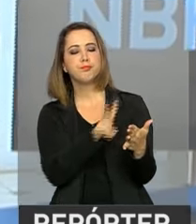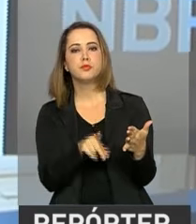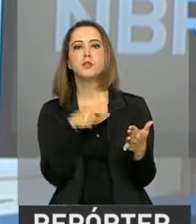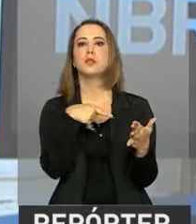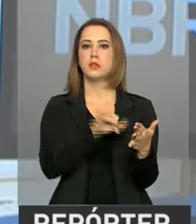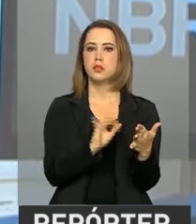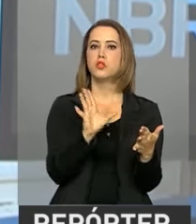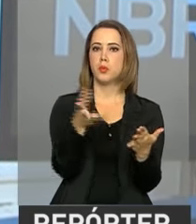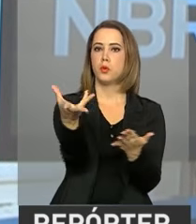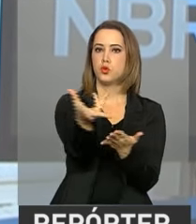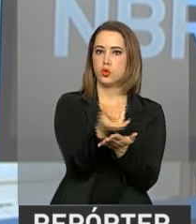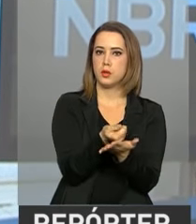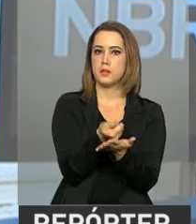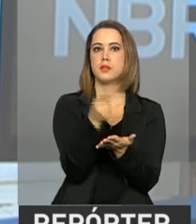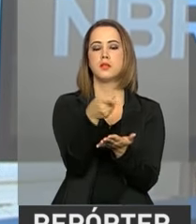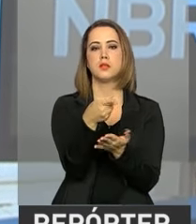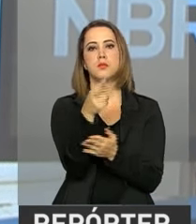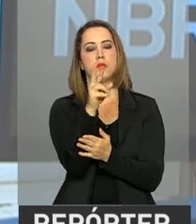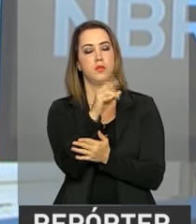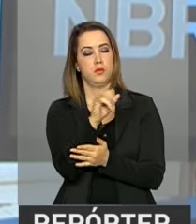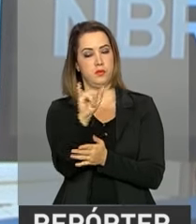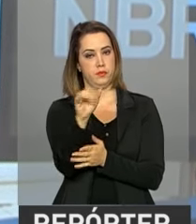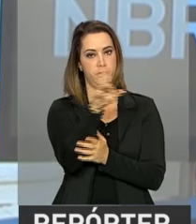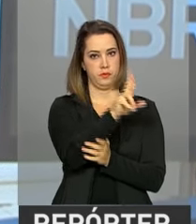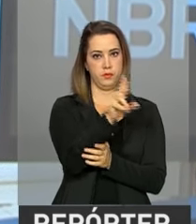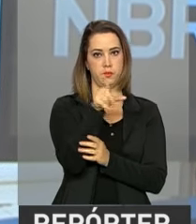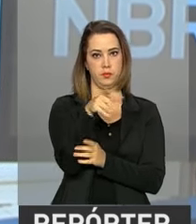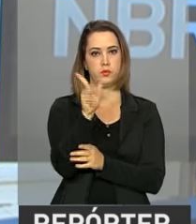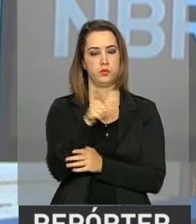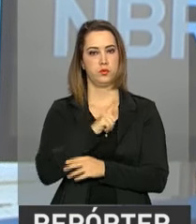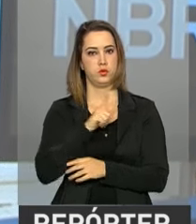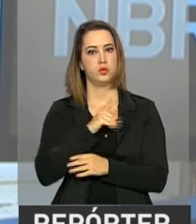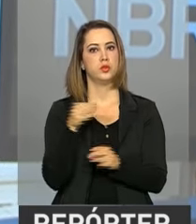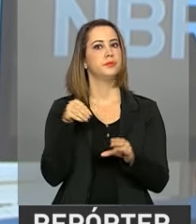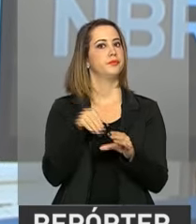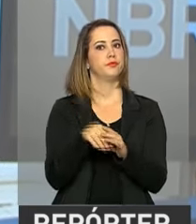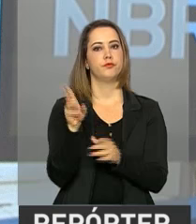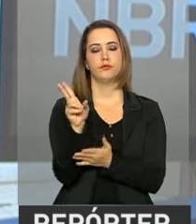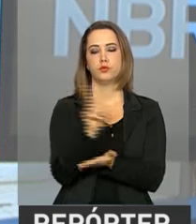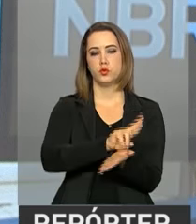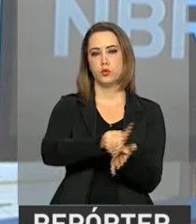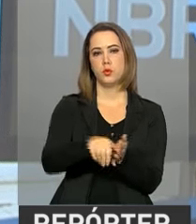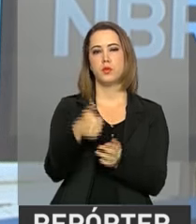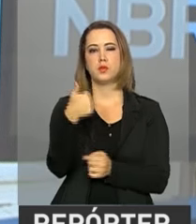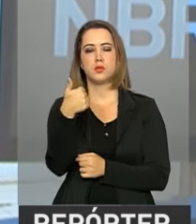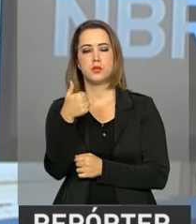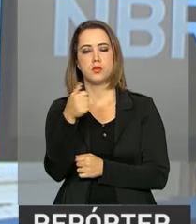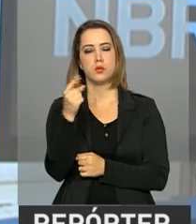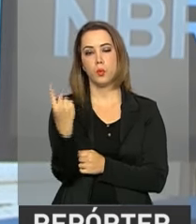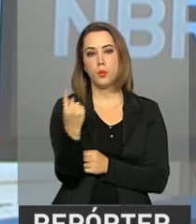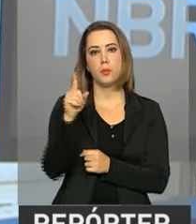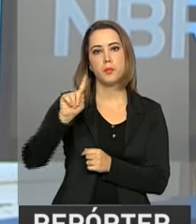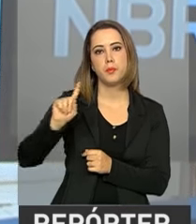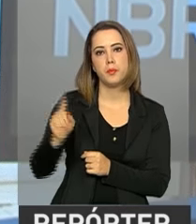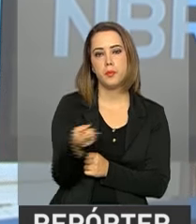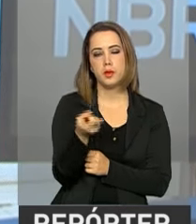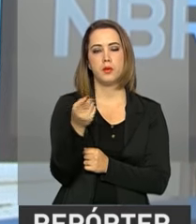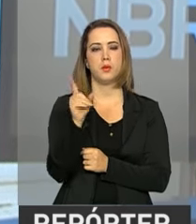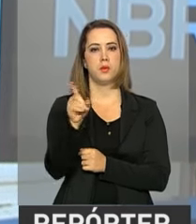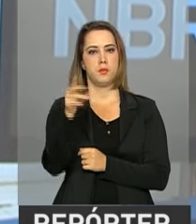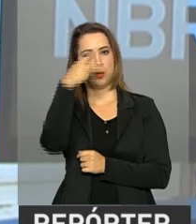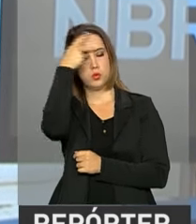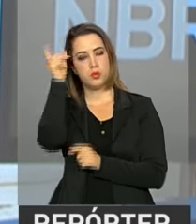renda. Quase 15 milhão e de contribuintes estão incluídos nessa etapa. Vão ser liberadas também